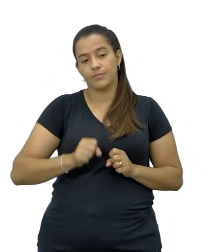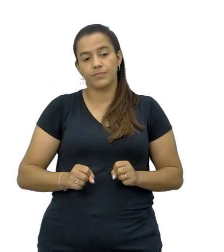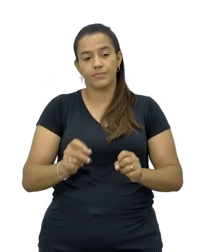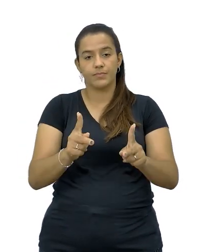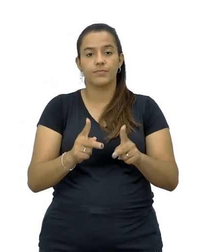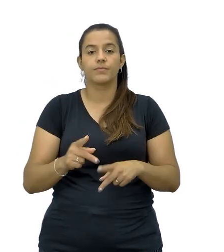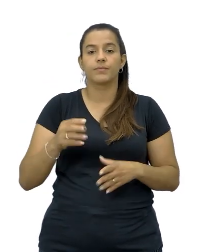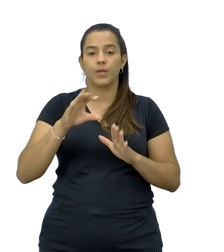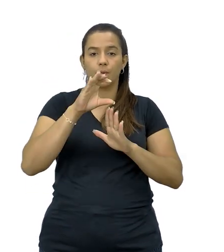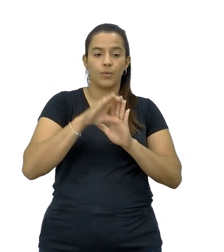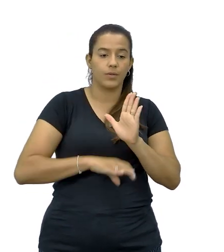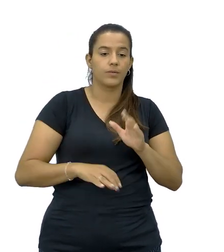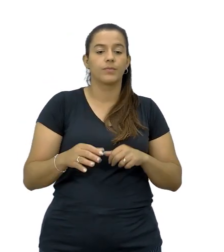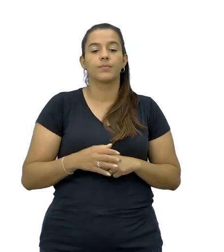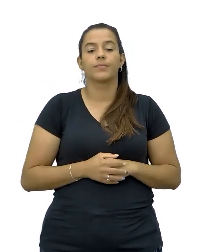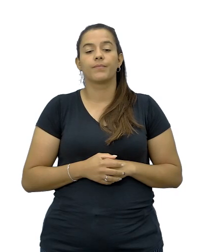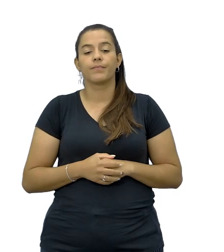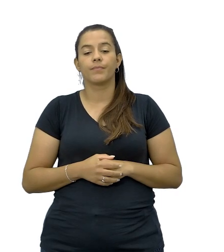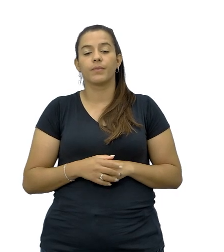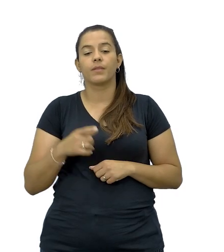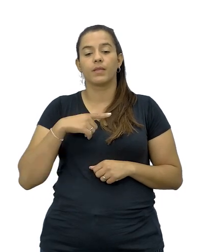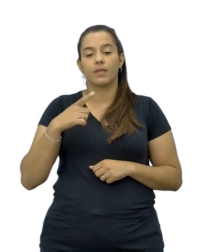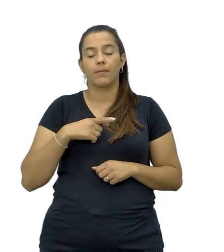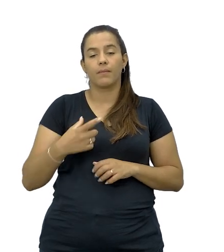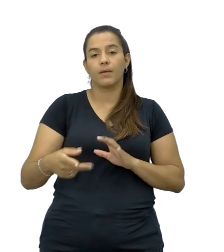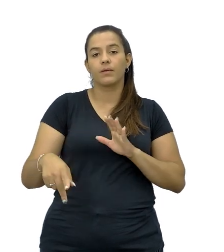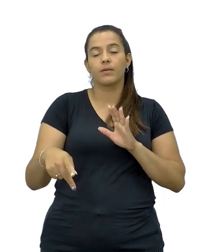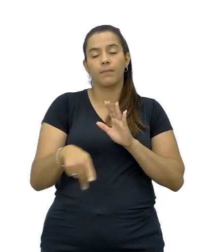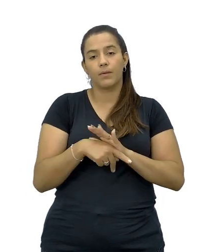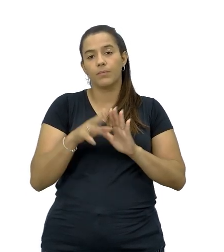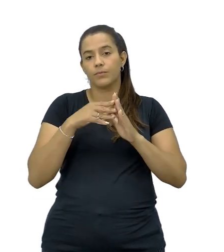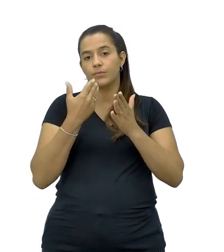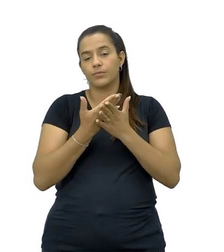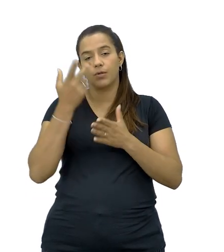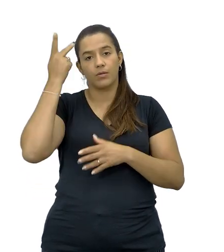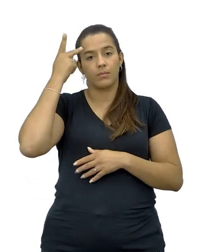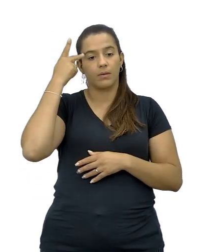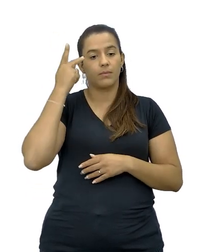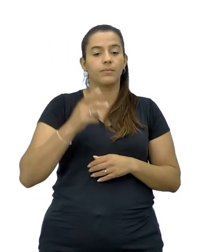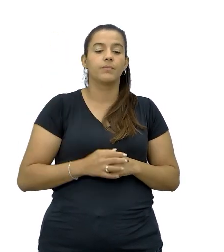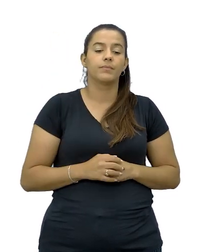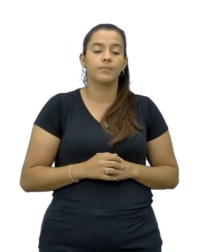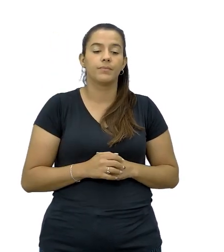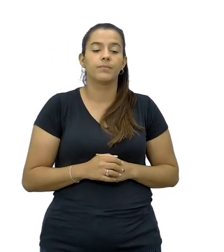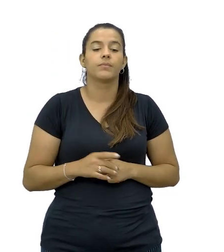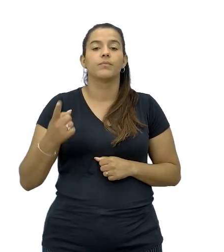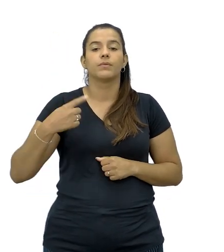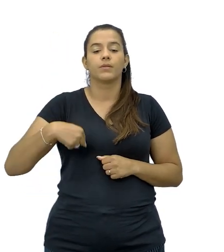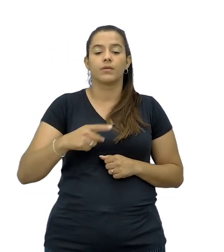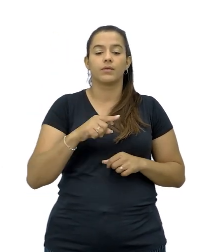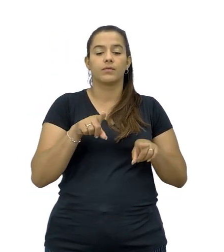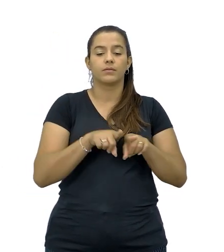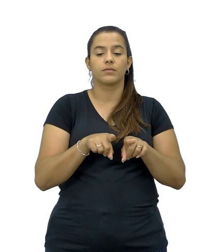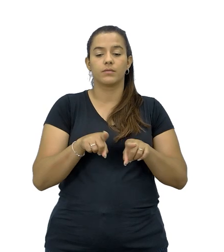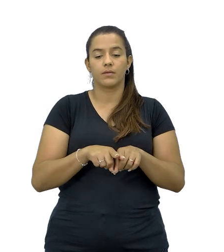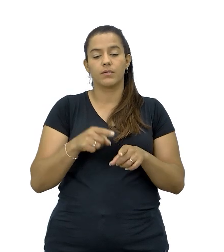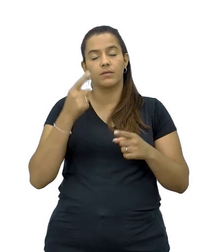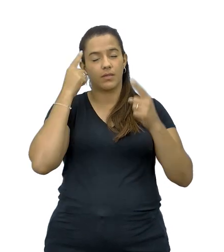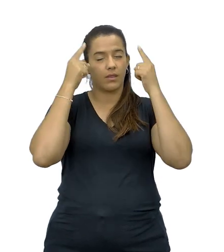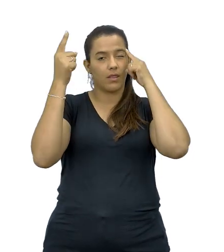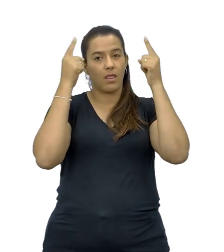em Ação, também o São Paulo Faz Escola, são materiais muito importantes que também têm grandes